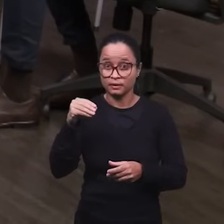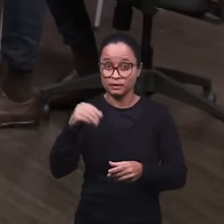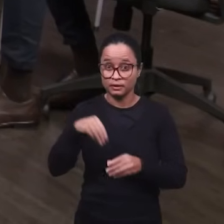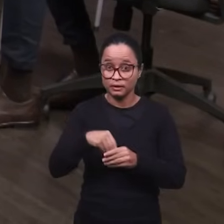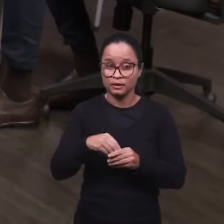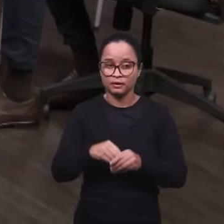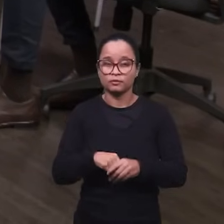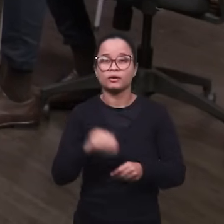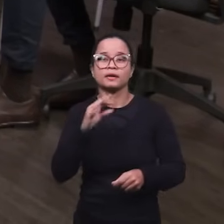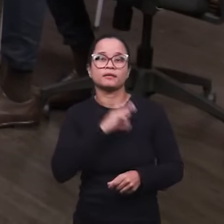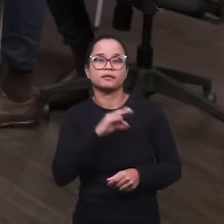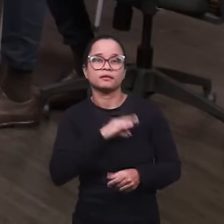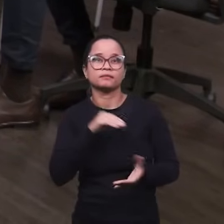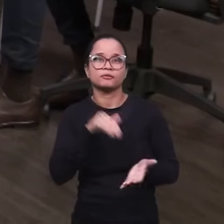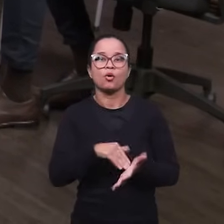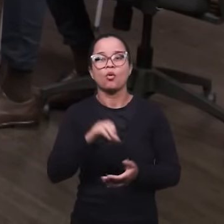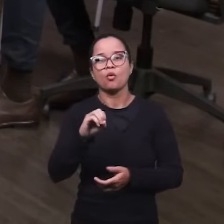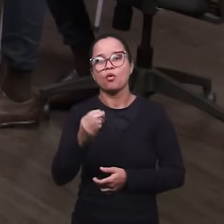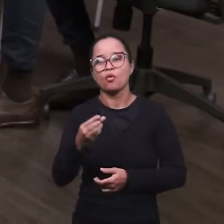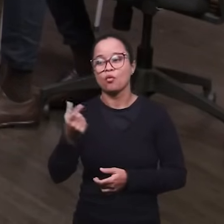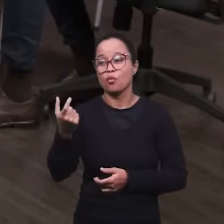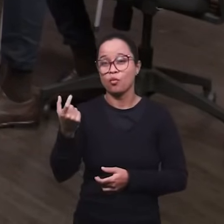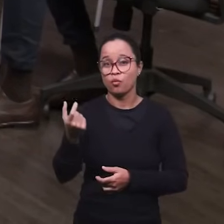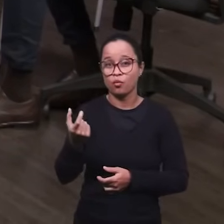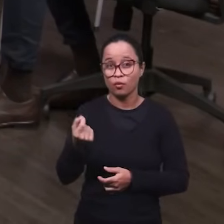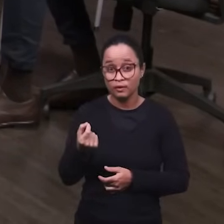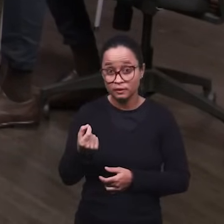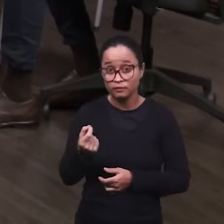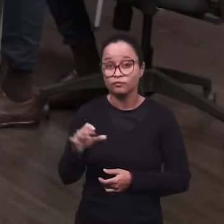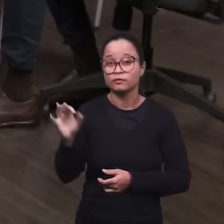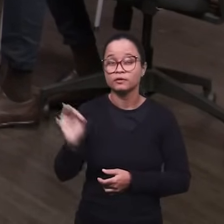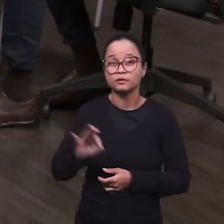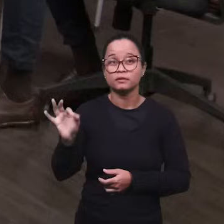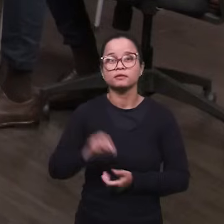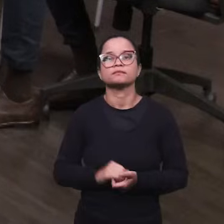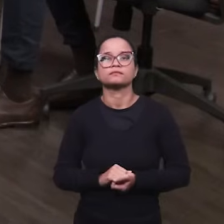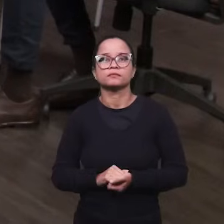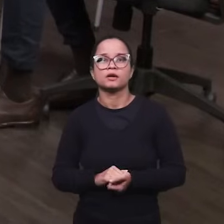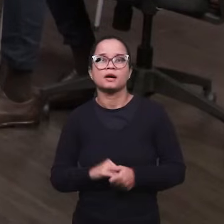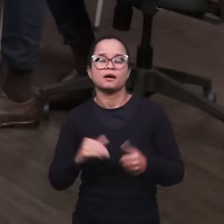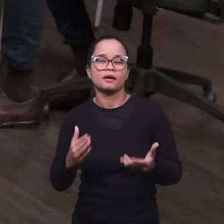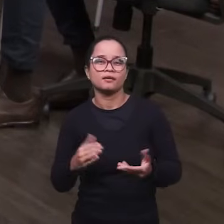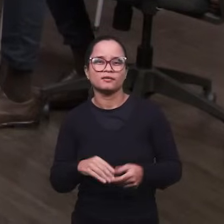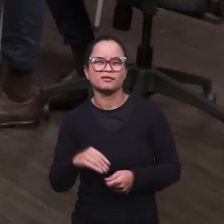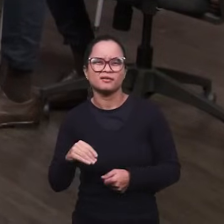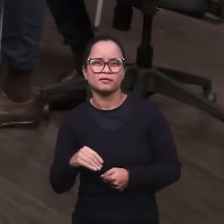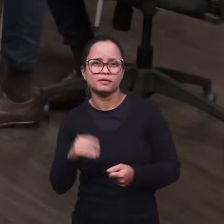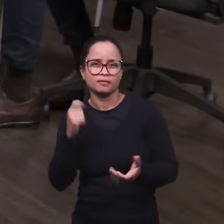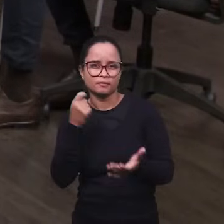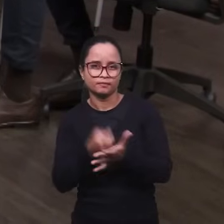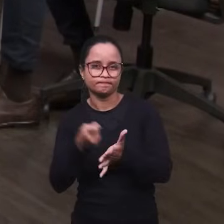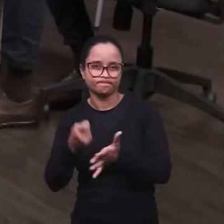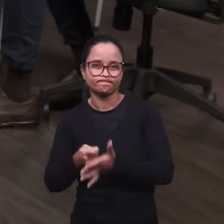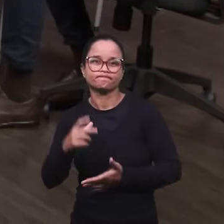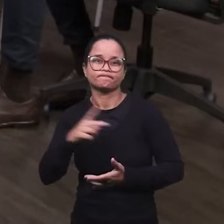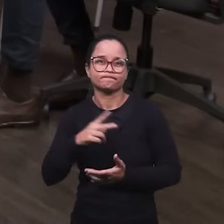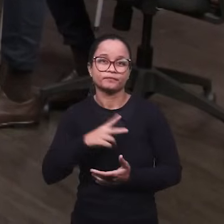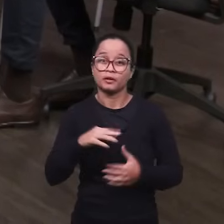mínimo. Ou 20%, que aí vai do mínimo ao teto, que é igual para o contribuinte individual, mas vai mudar os